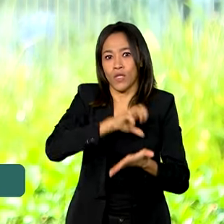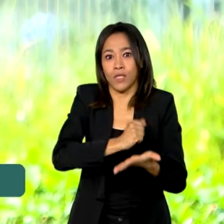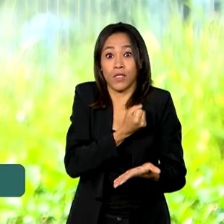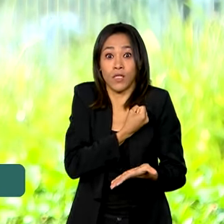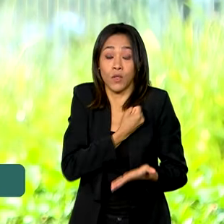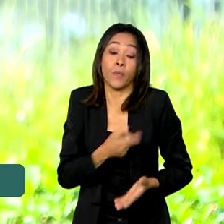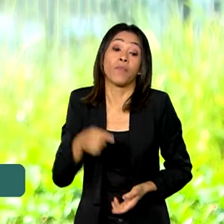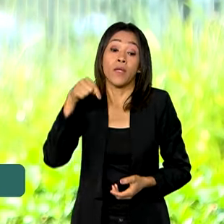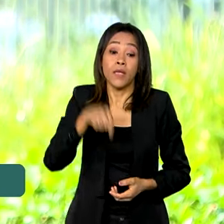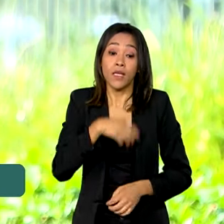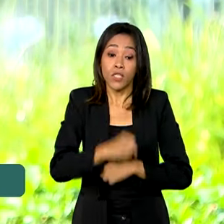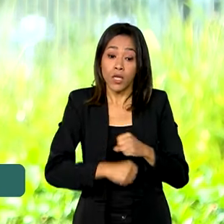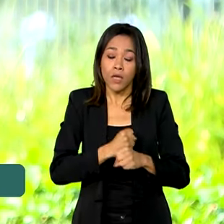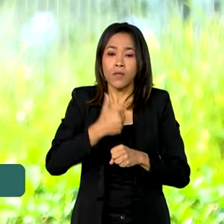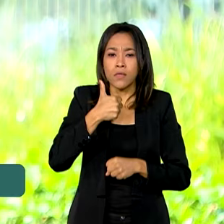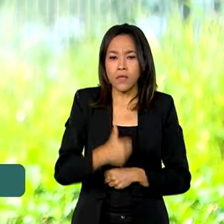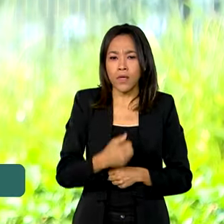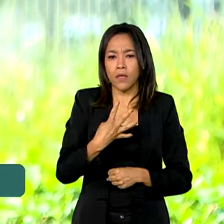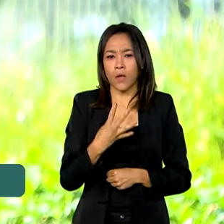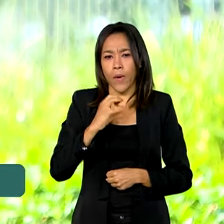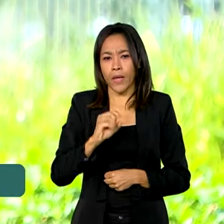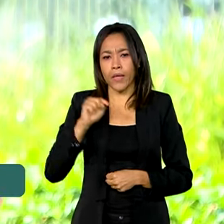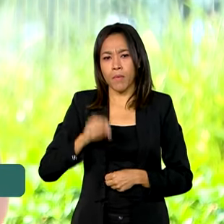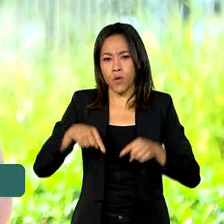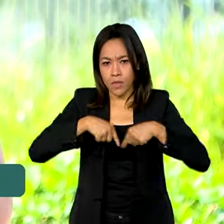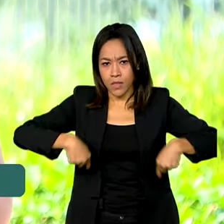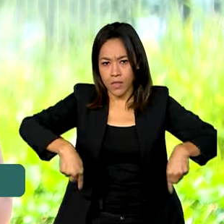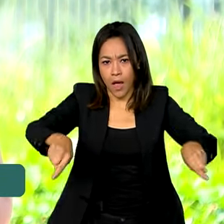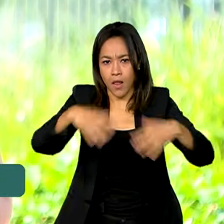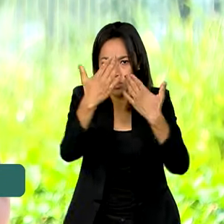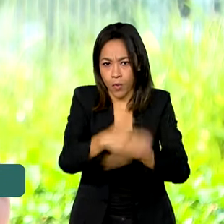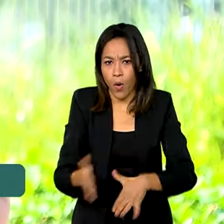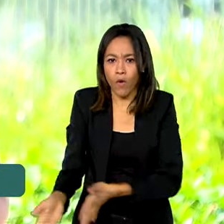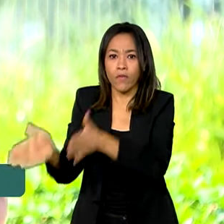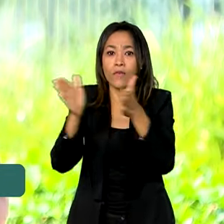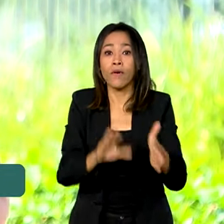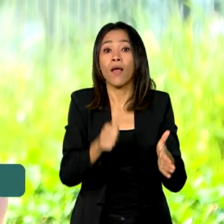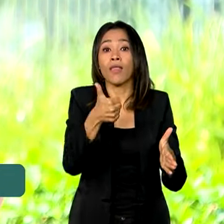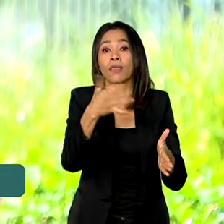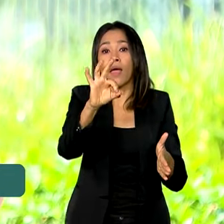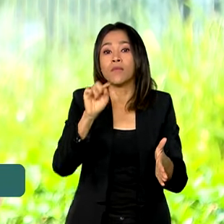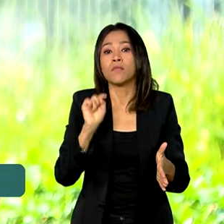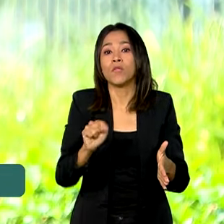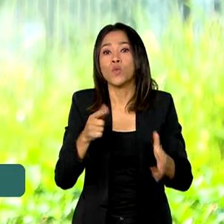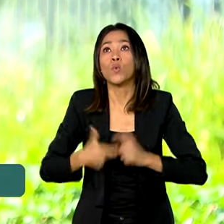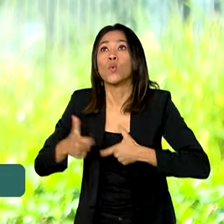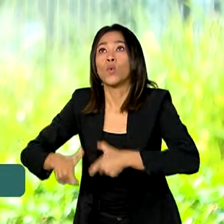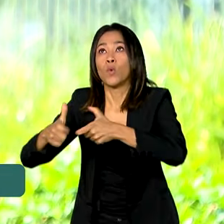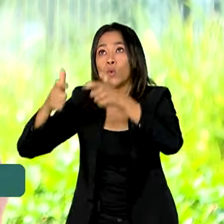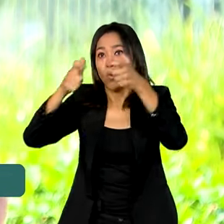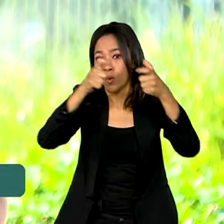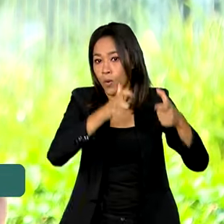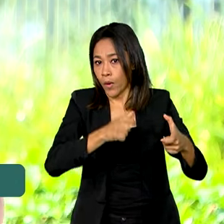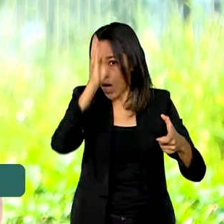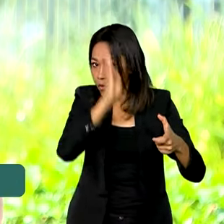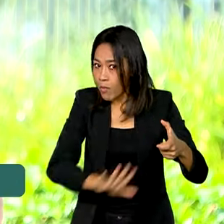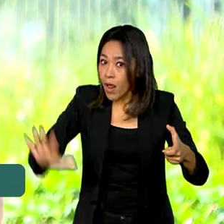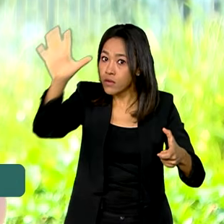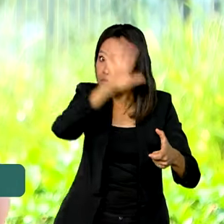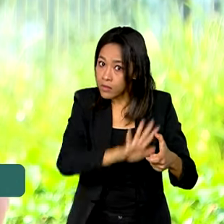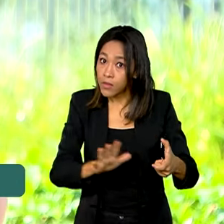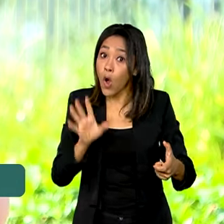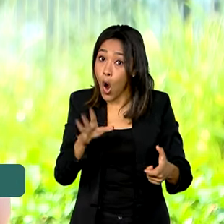com 140.000 salas de prova com cerca de 10.000 locais de aplicação distribuídos em todo o país e olha todos